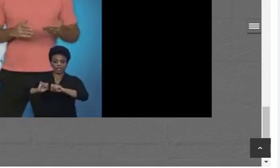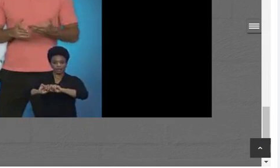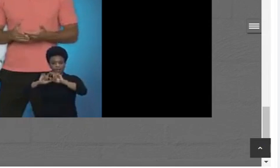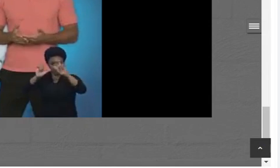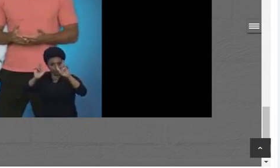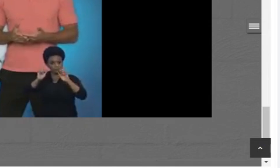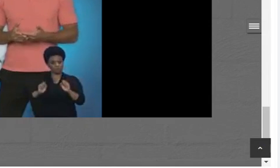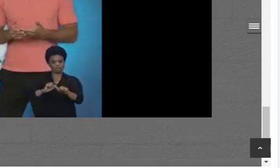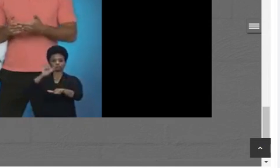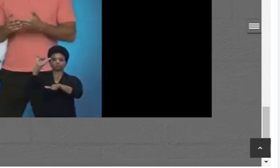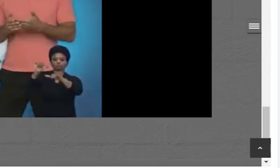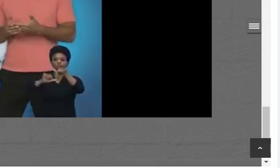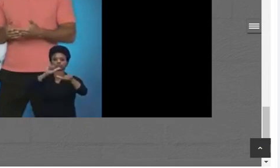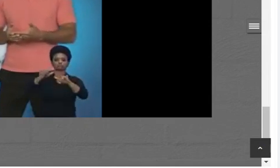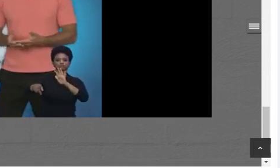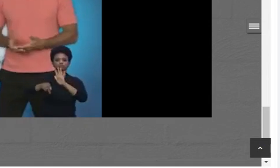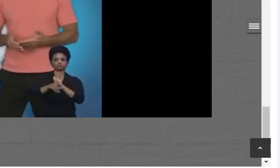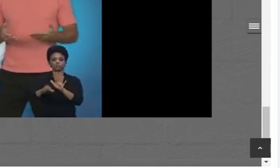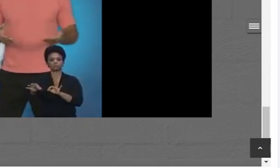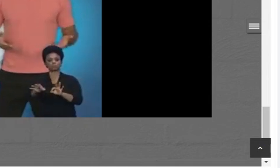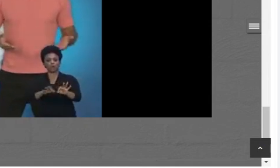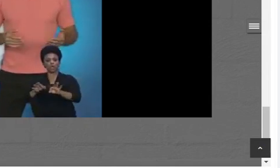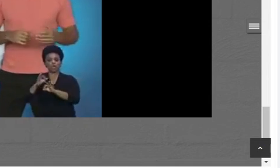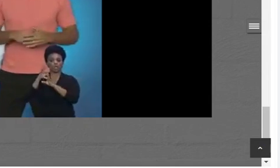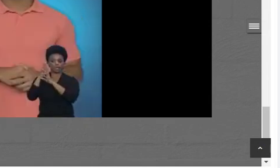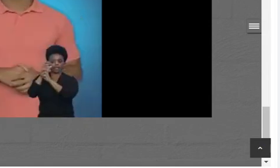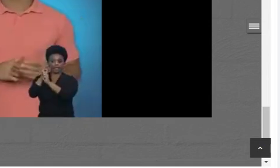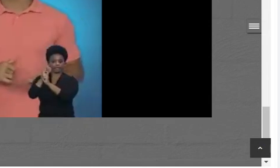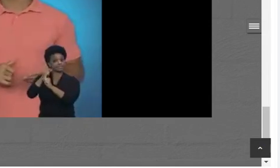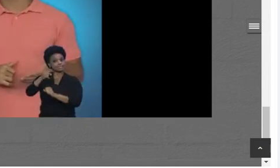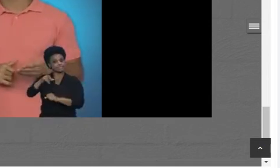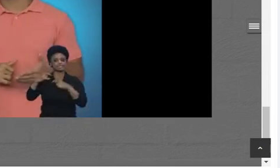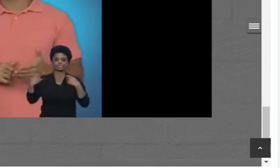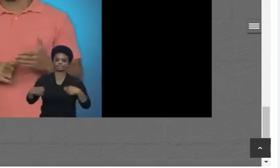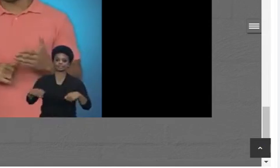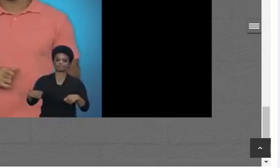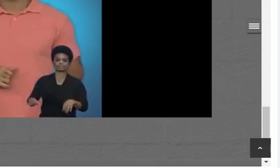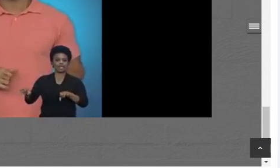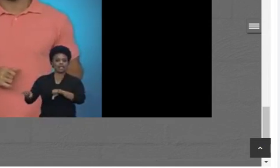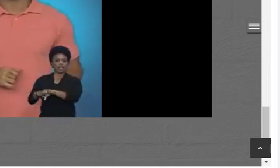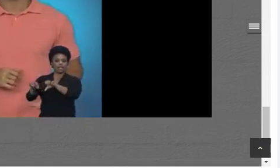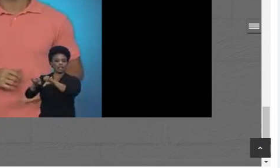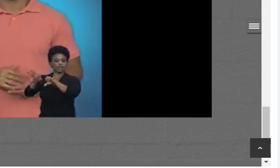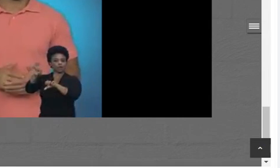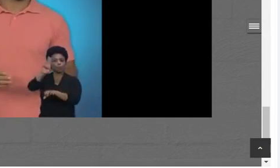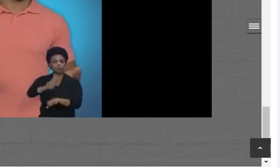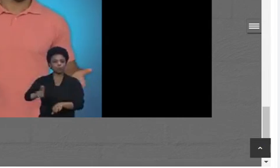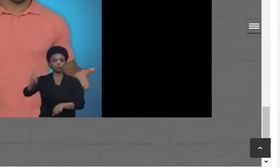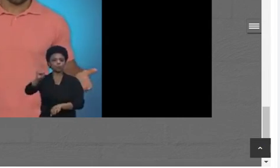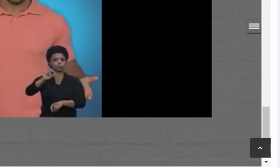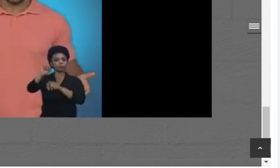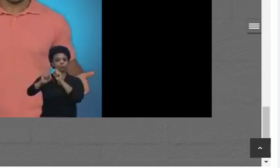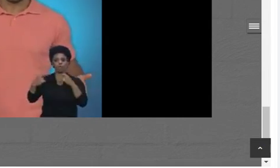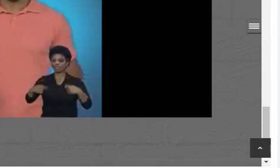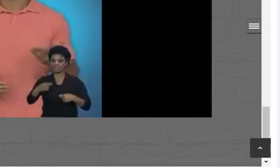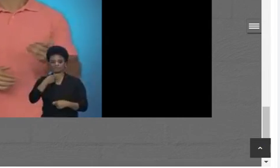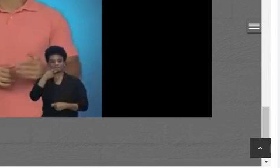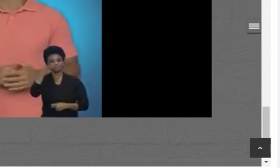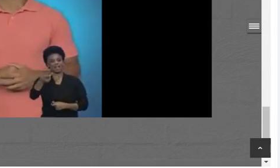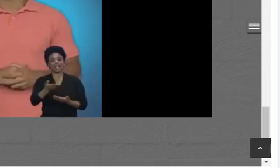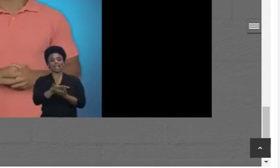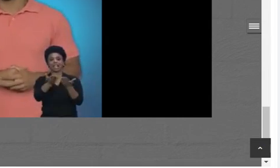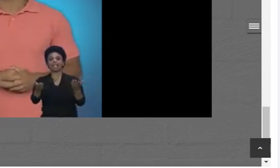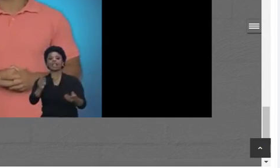ser alteradas pelo projeto estrutural do calculista se for necessário. O sistema estrutural mais utilizado, acho que eu não preciso nem falar, é